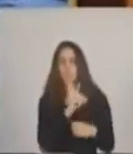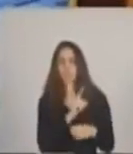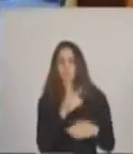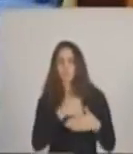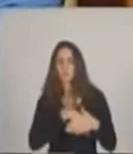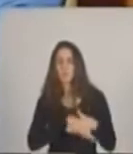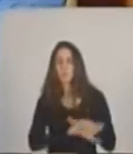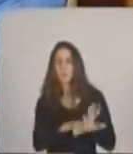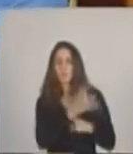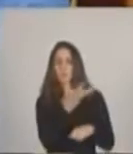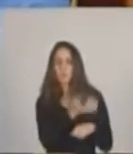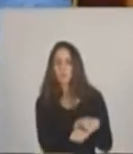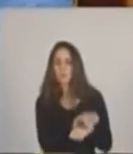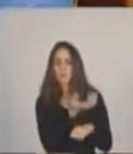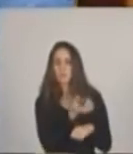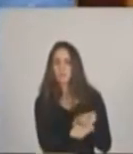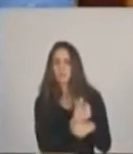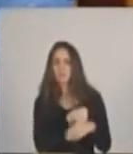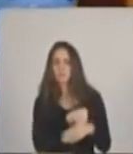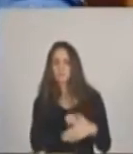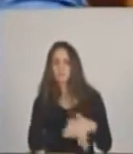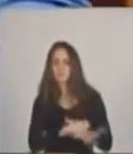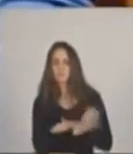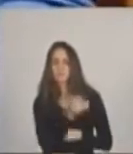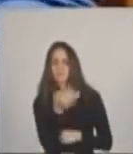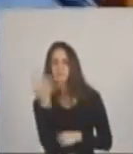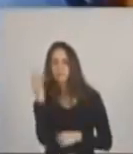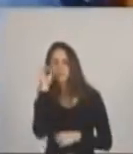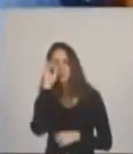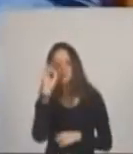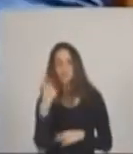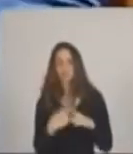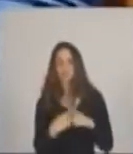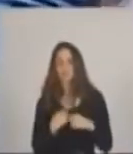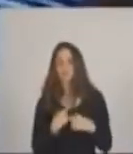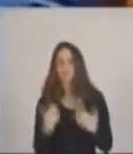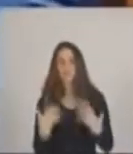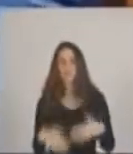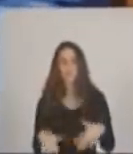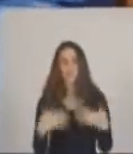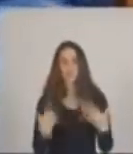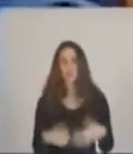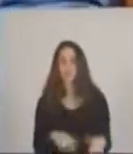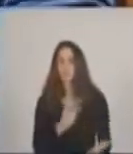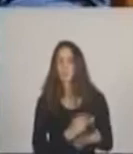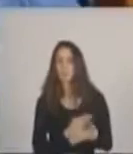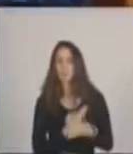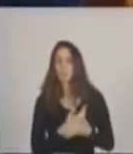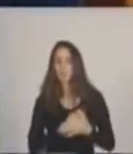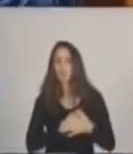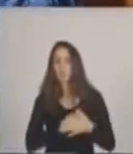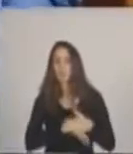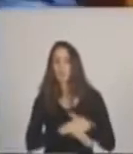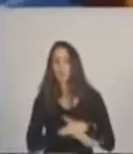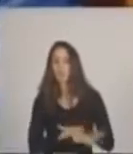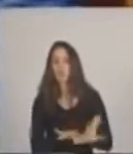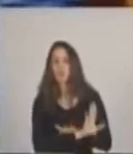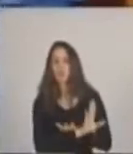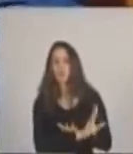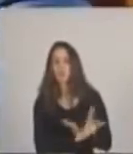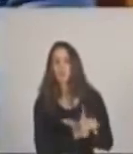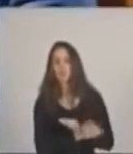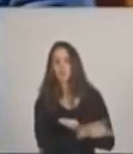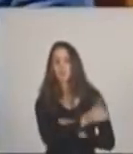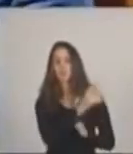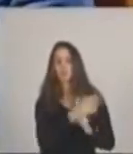essa gravação. Porque isso gera um custo infindável se você tiver que manter essa gravação para sempre,